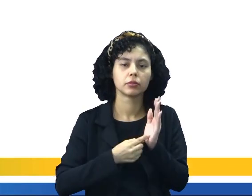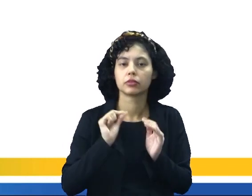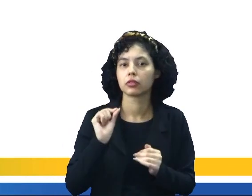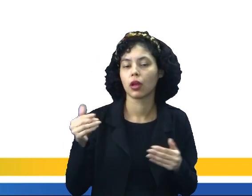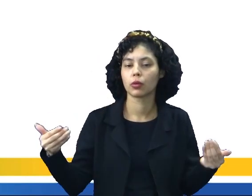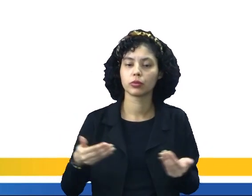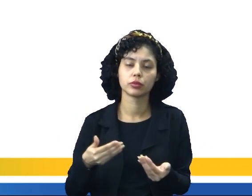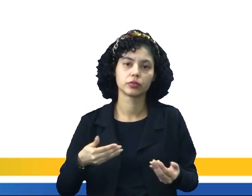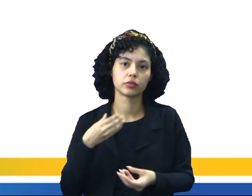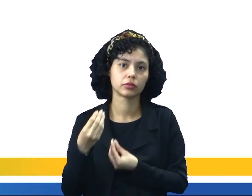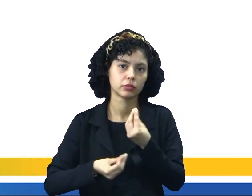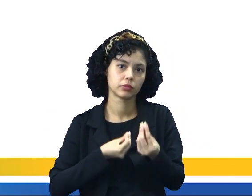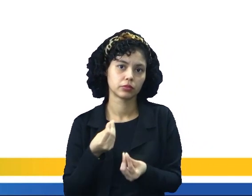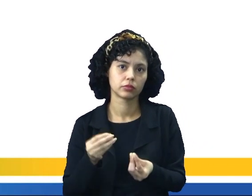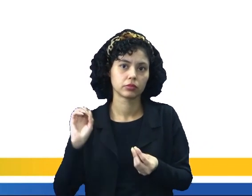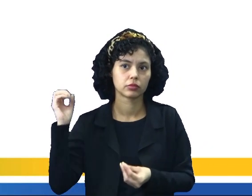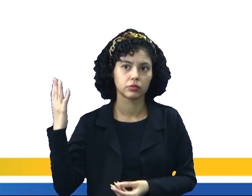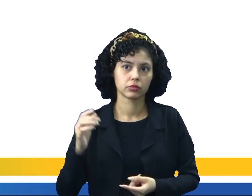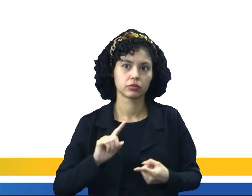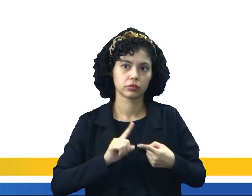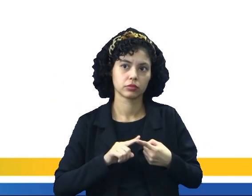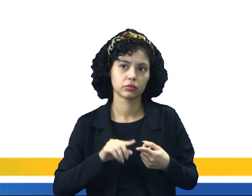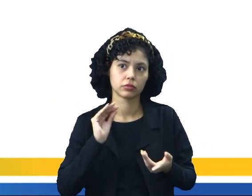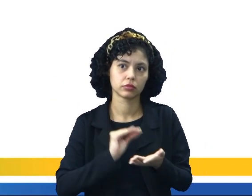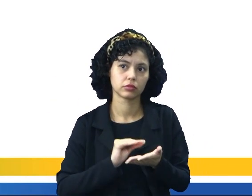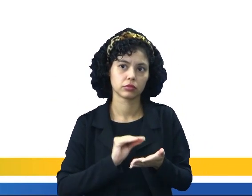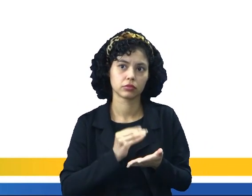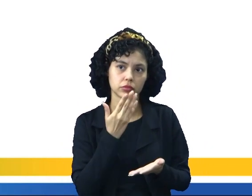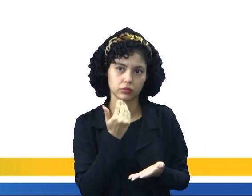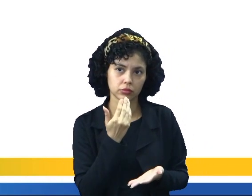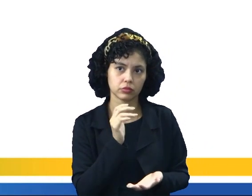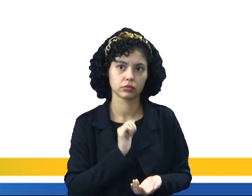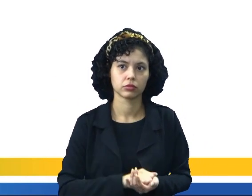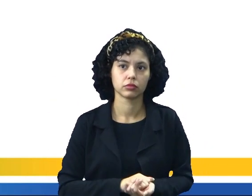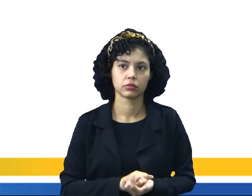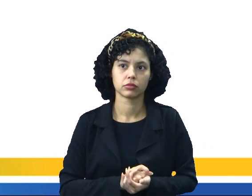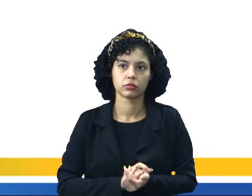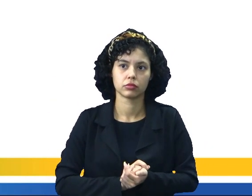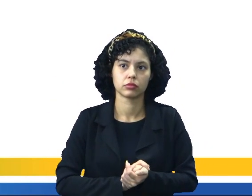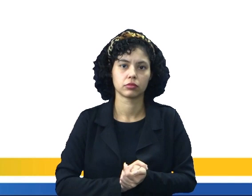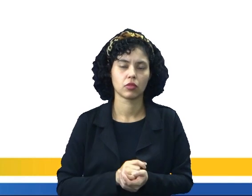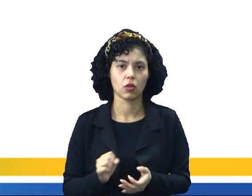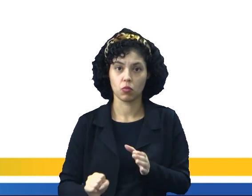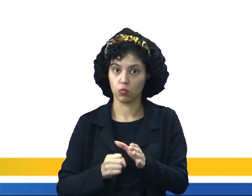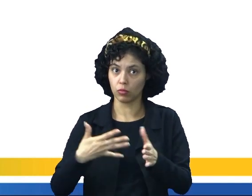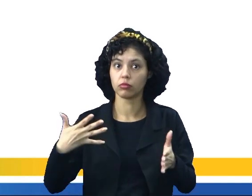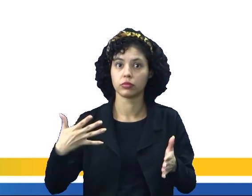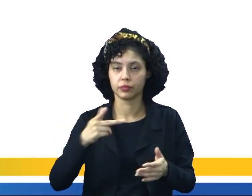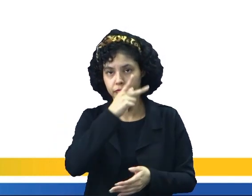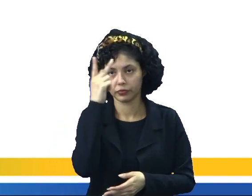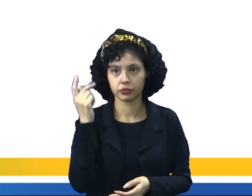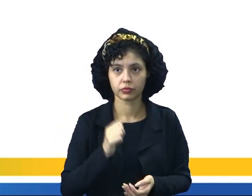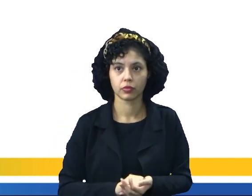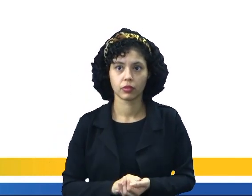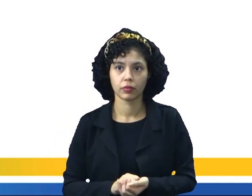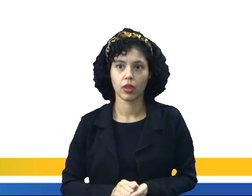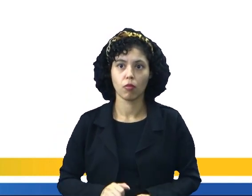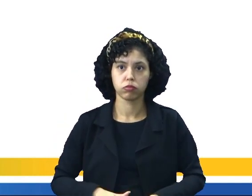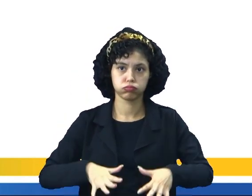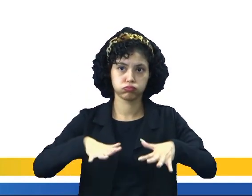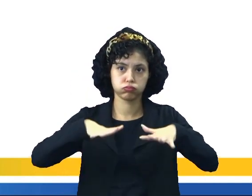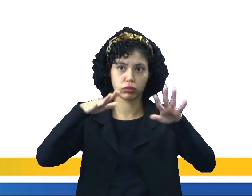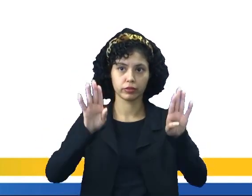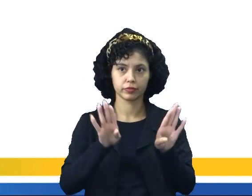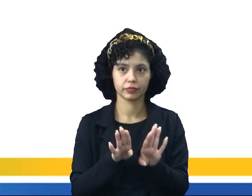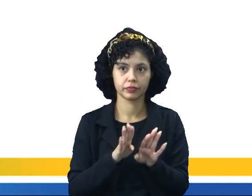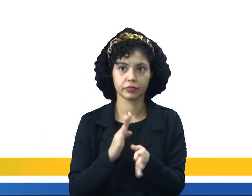né, atualmente como principais causas a falta de alimentos, né, resultantes da superpopulação e do esgotamento da terra,